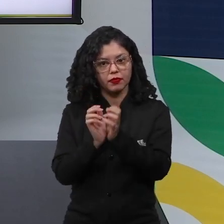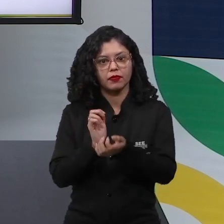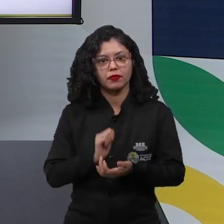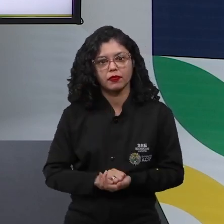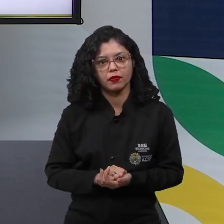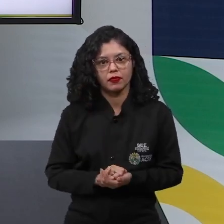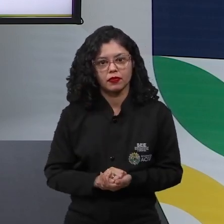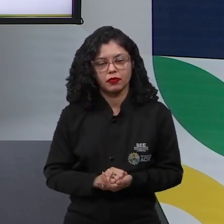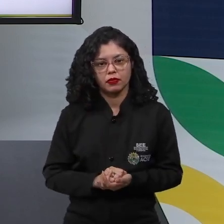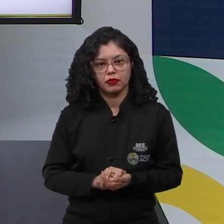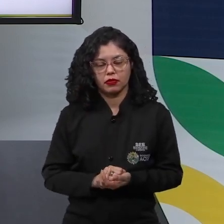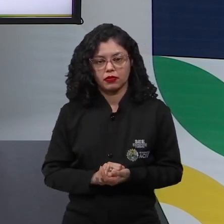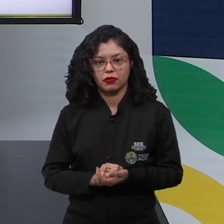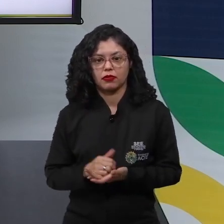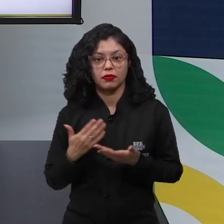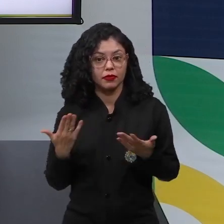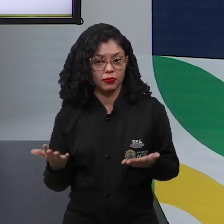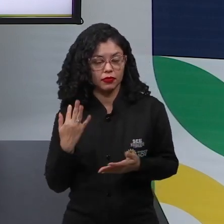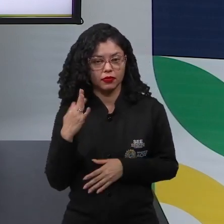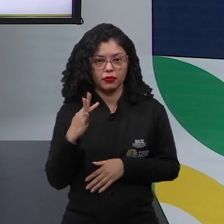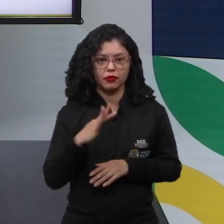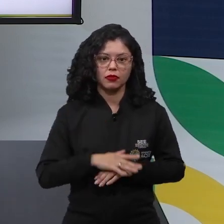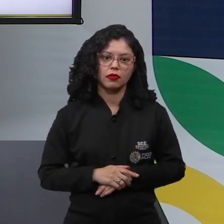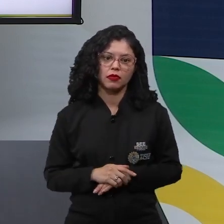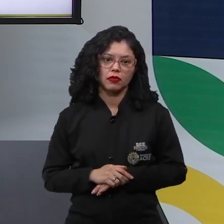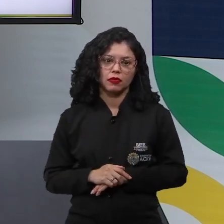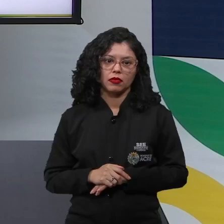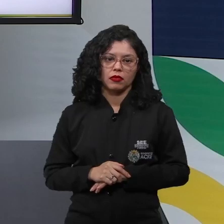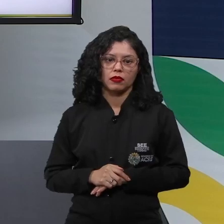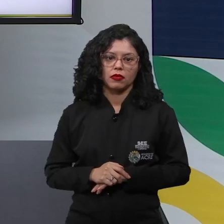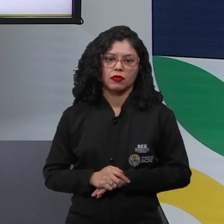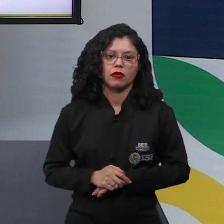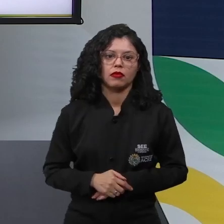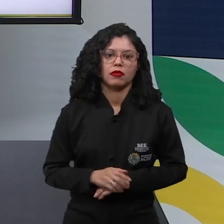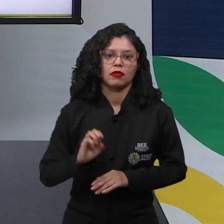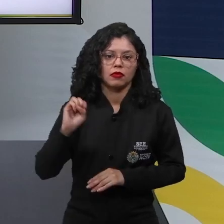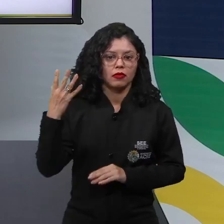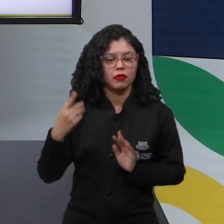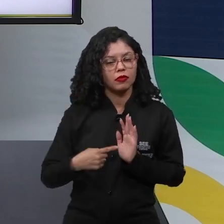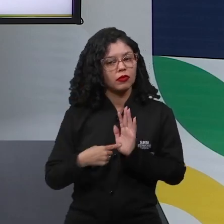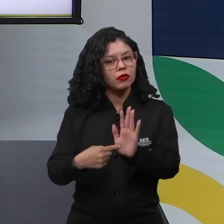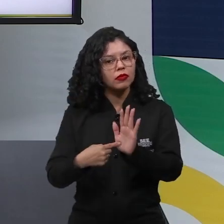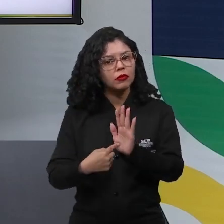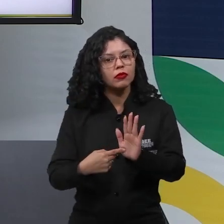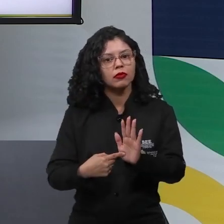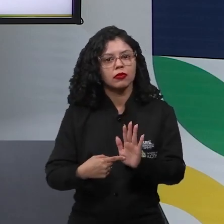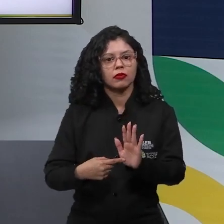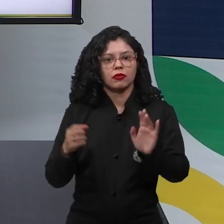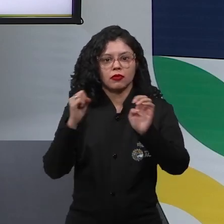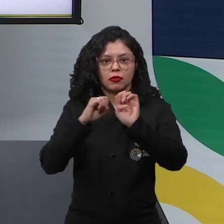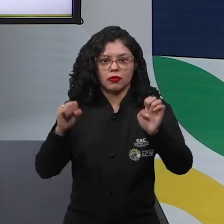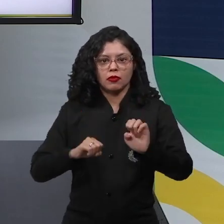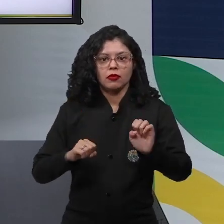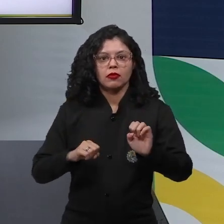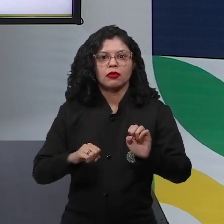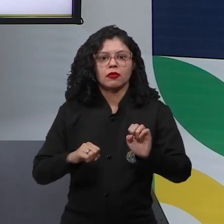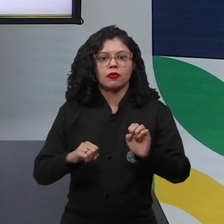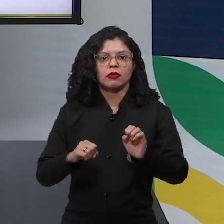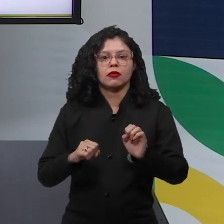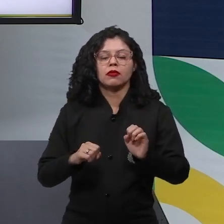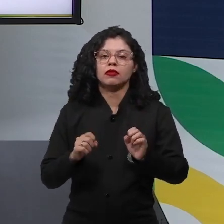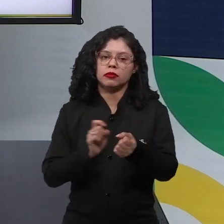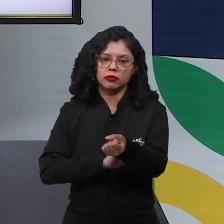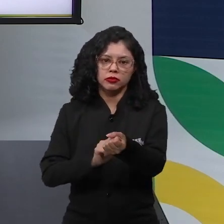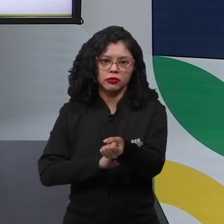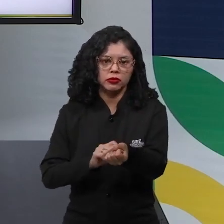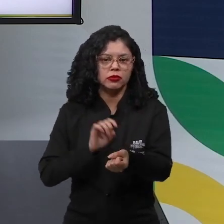né, e aliviar aí essa dor. Então, esse caso mostra que o sistema nervoso, ele simplesmente não